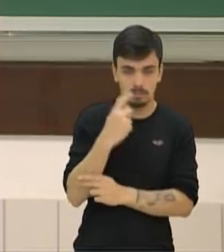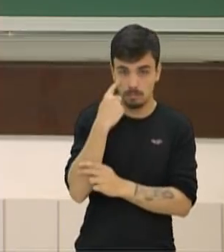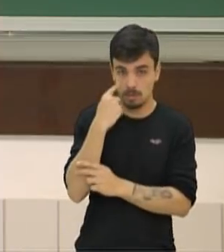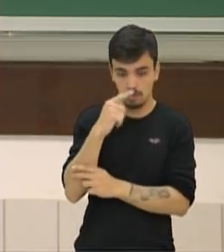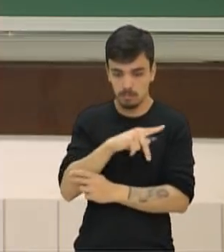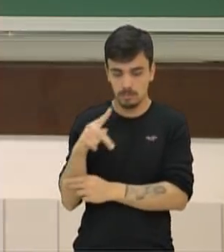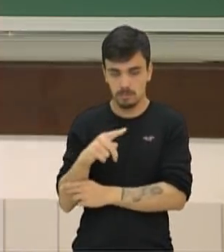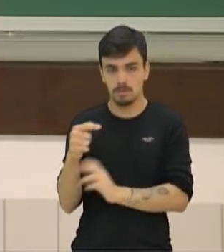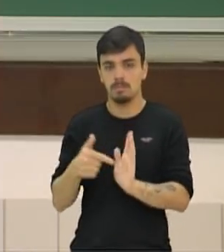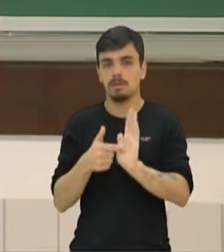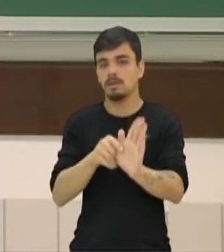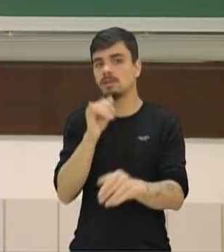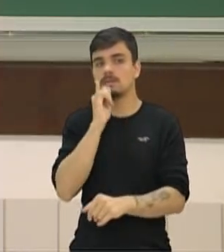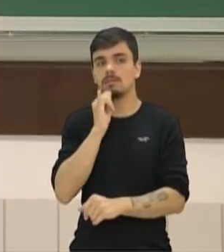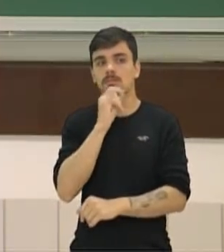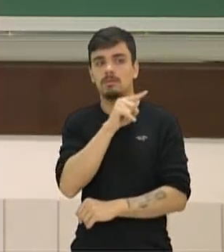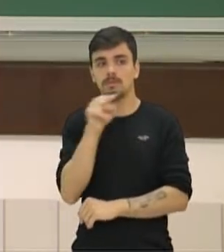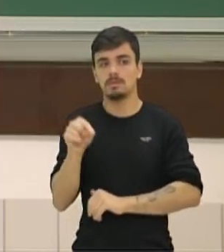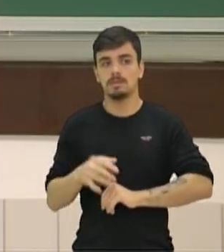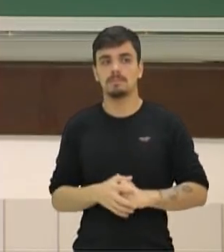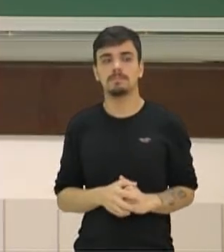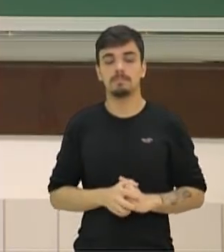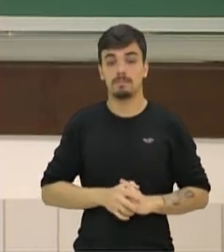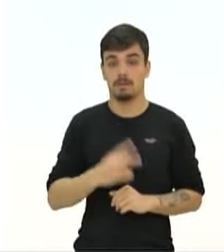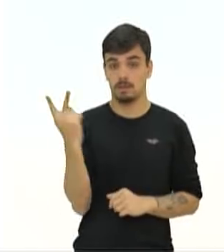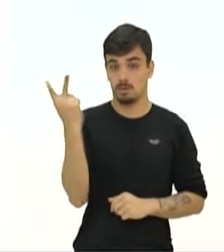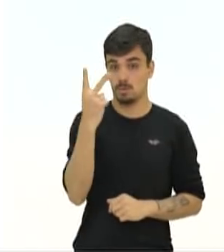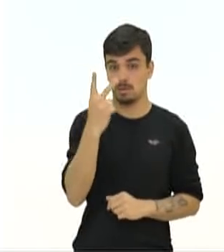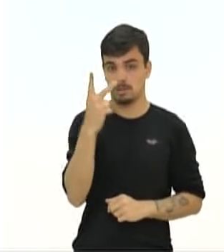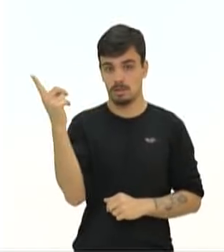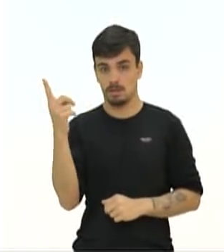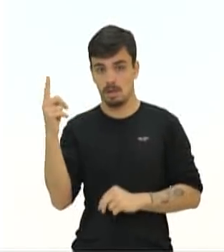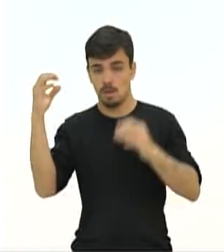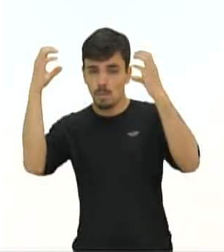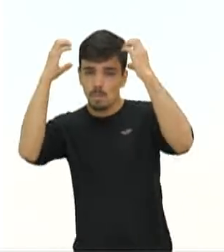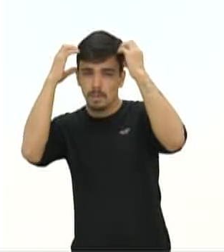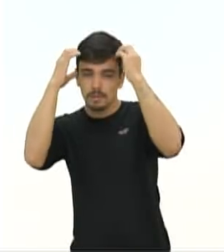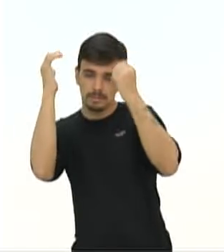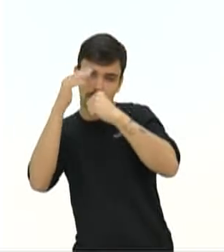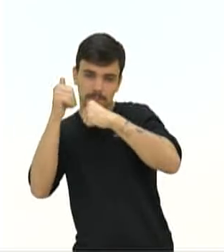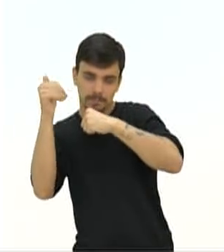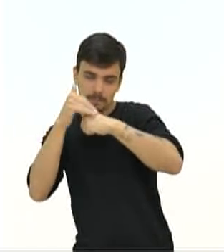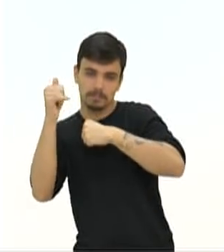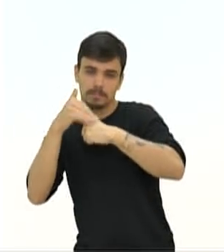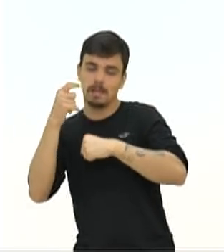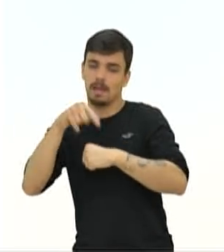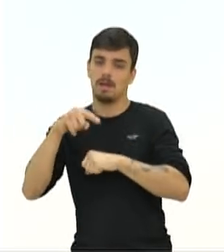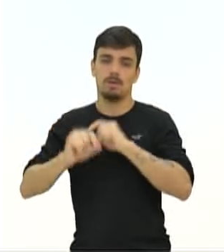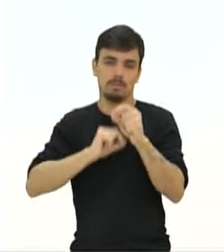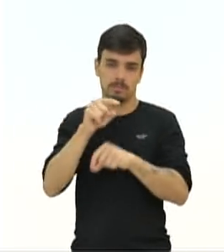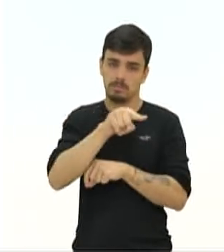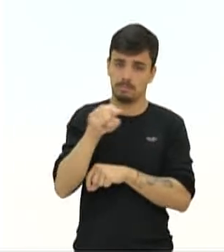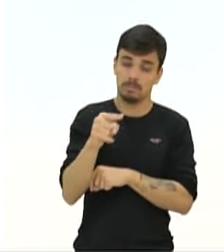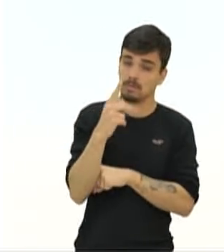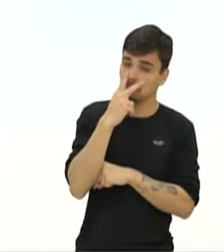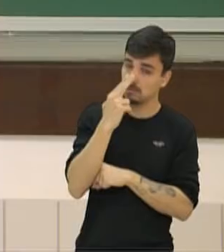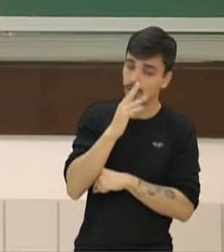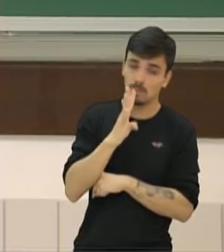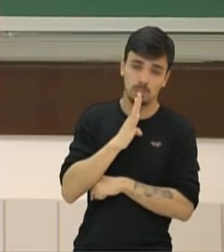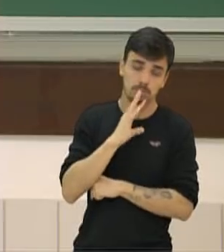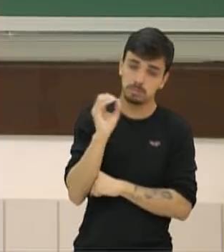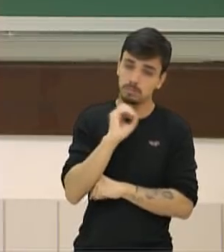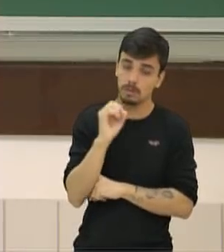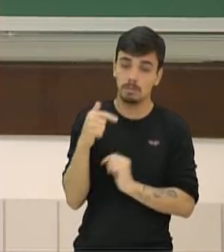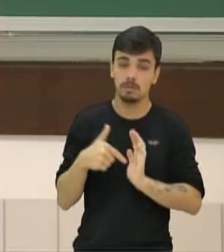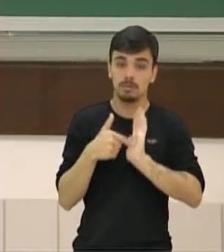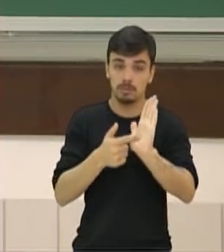exemplos aqui para vocês, ó. Então, dois desenhos, né? Ursinhos carinhosos que não sei se vocês vão conhecer, mas eu trouxe